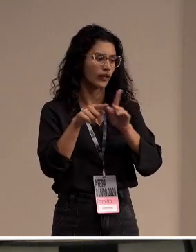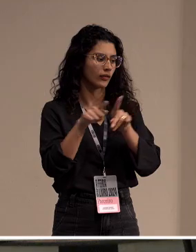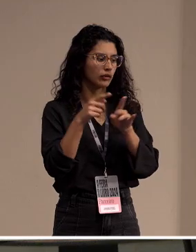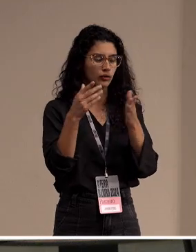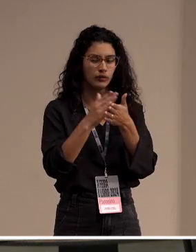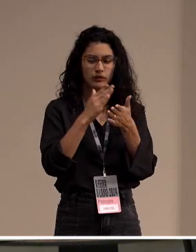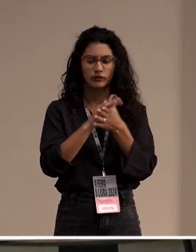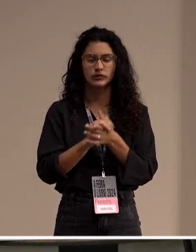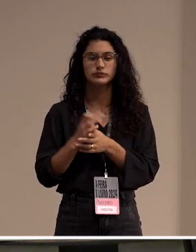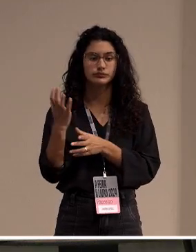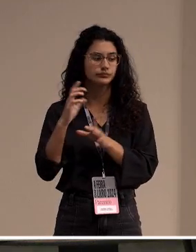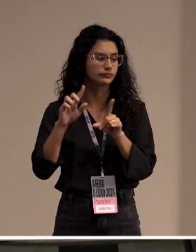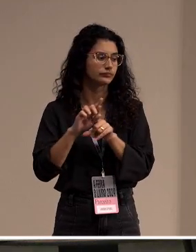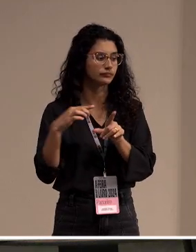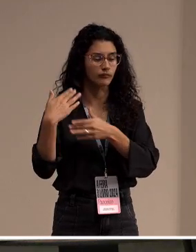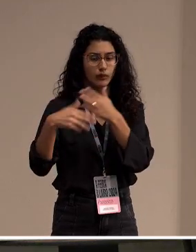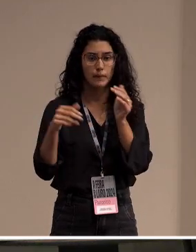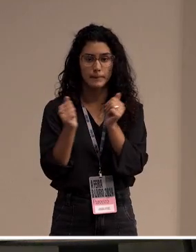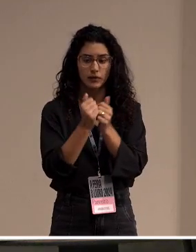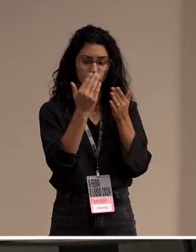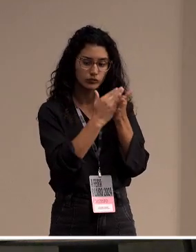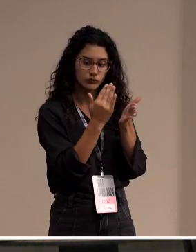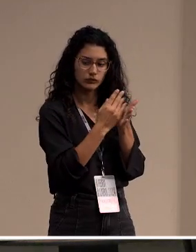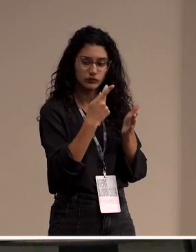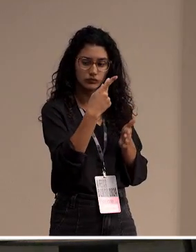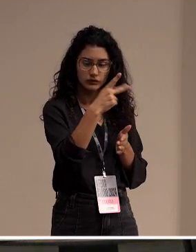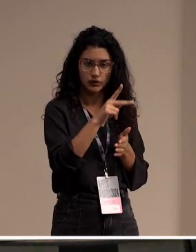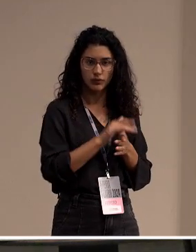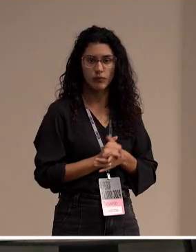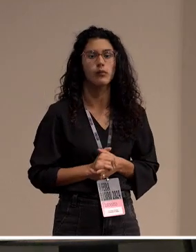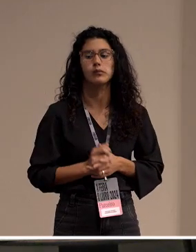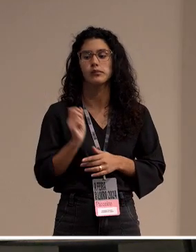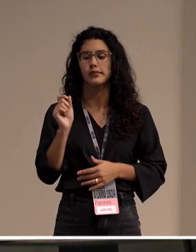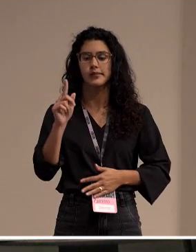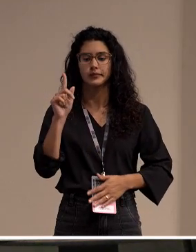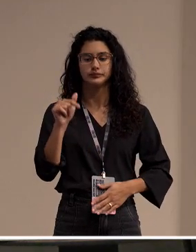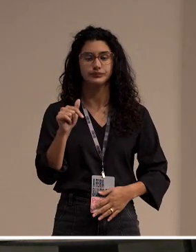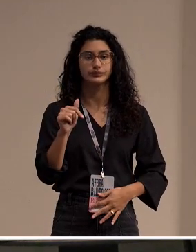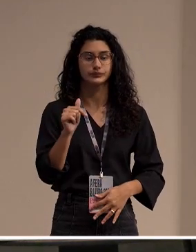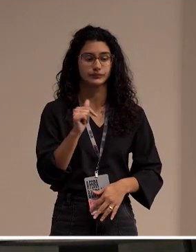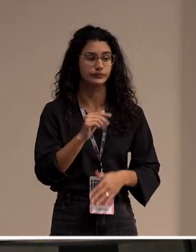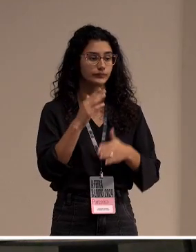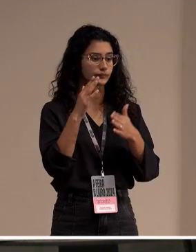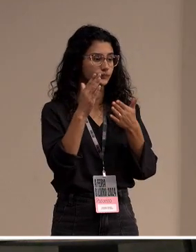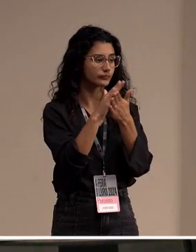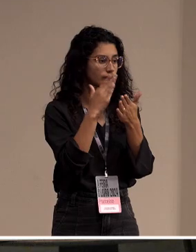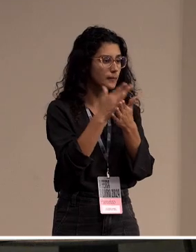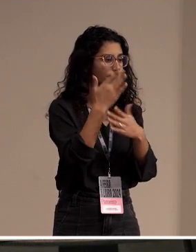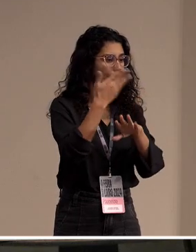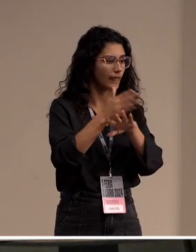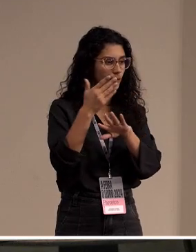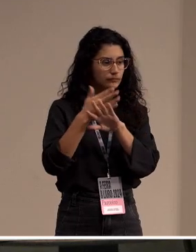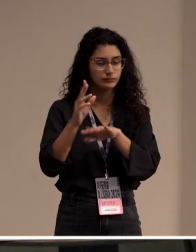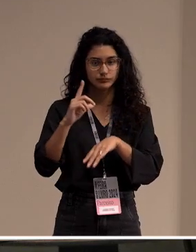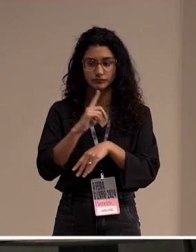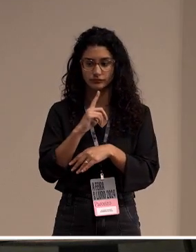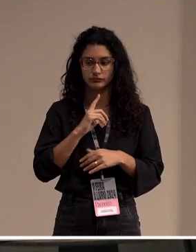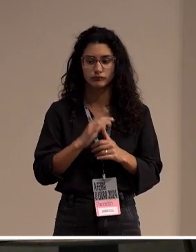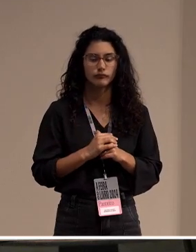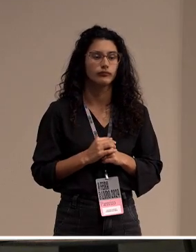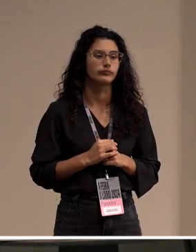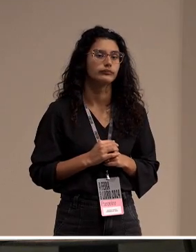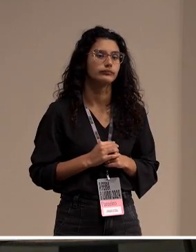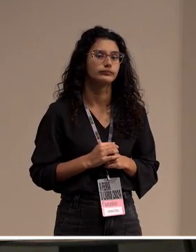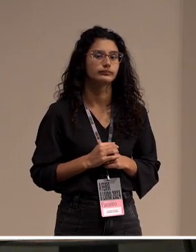livro. Queria passar para um livro teu, que é aquele livro de ensaios, The N-Word, Who